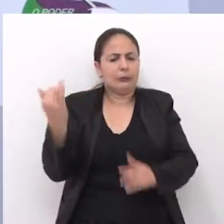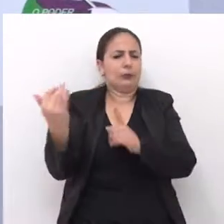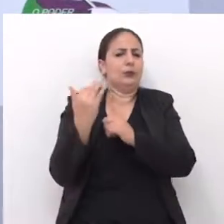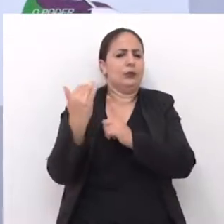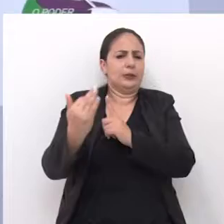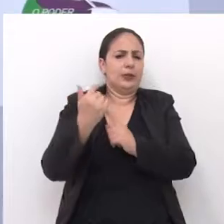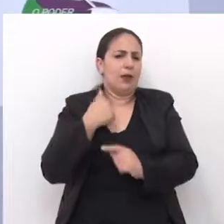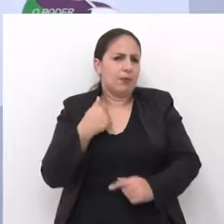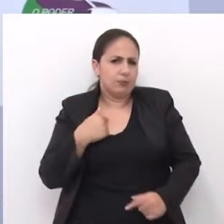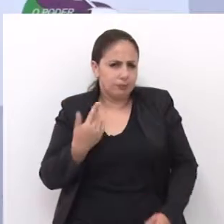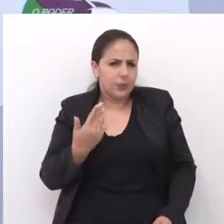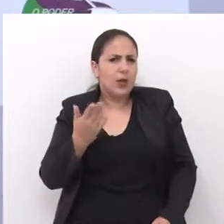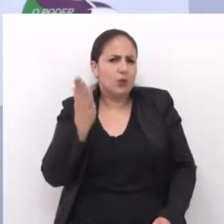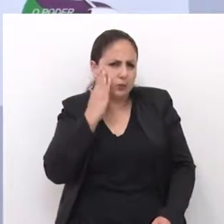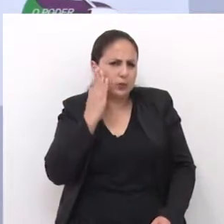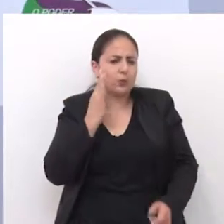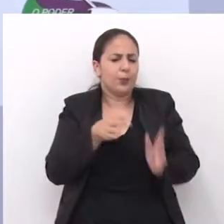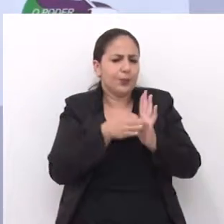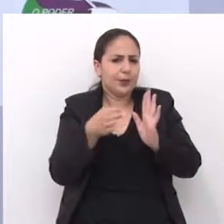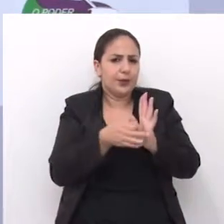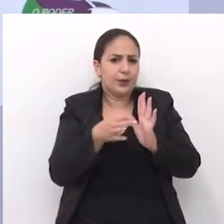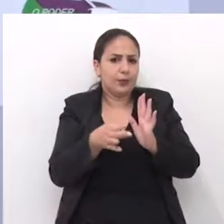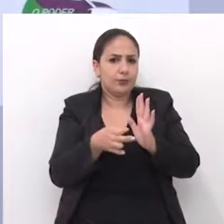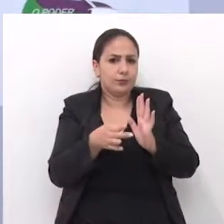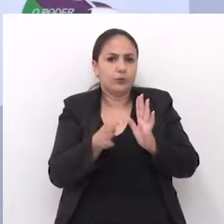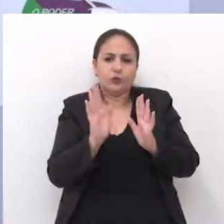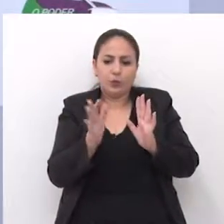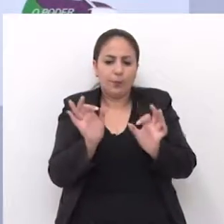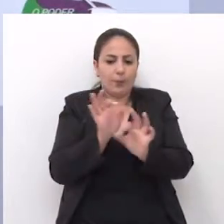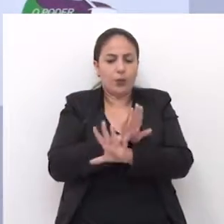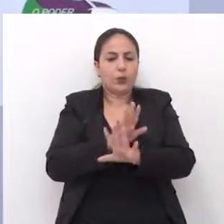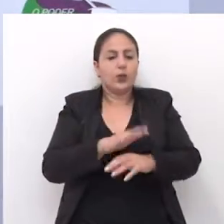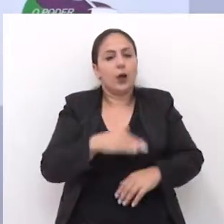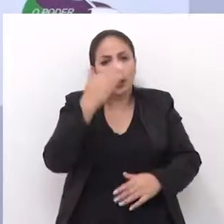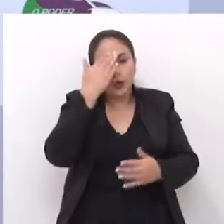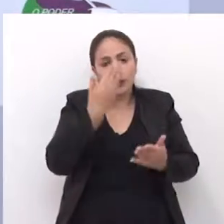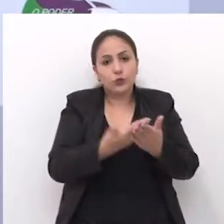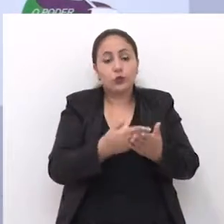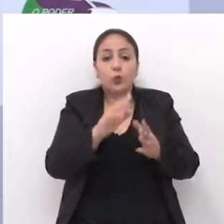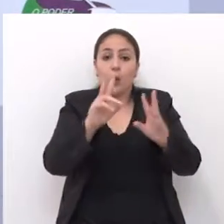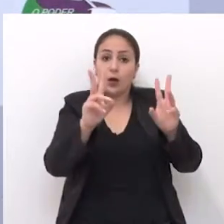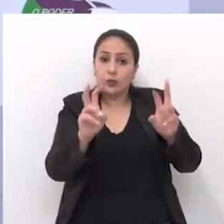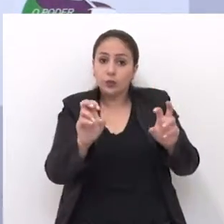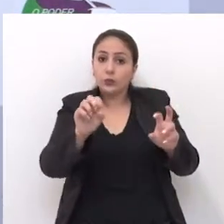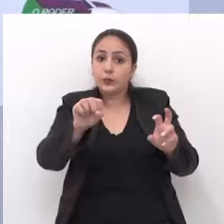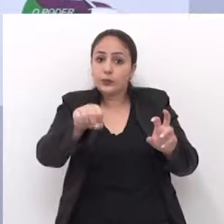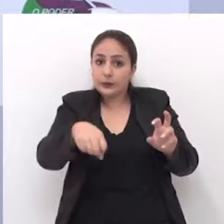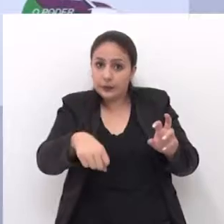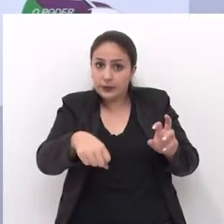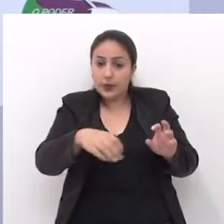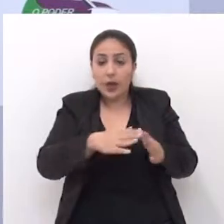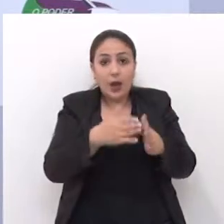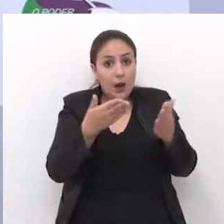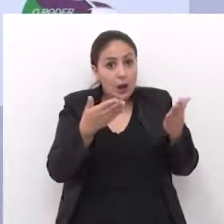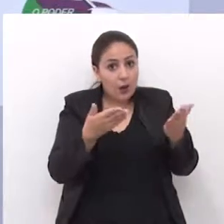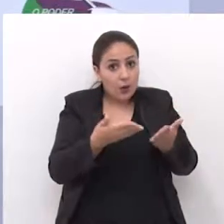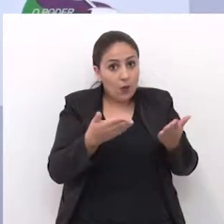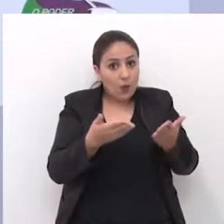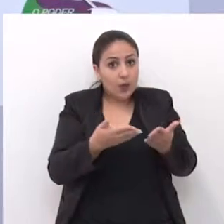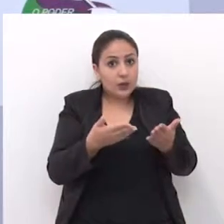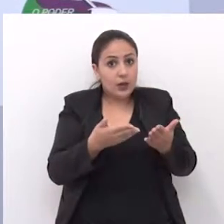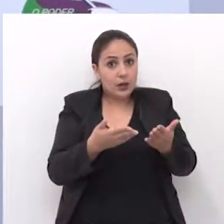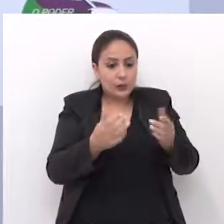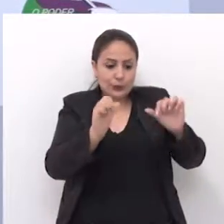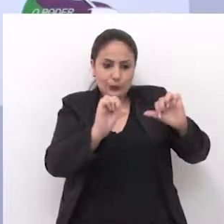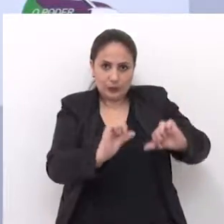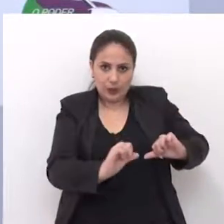me manipular ou algo parecido. Então tenho minha opinião formada e acredito sim que é um tema que agora,